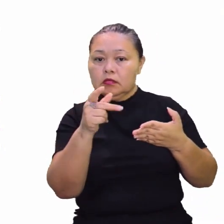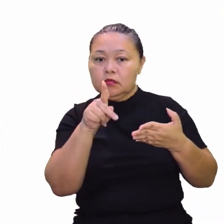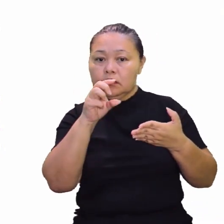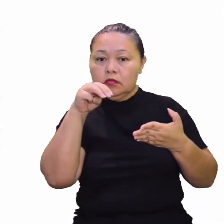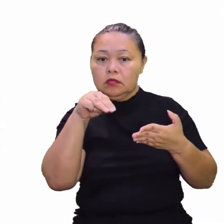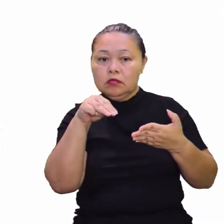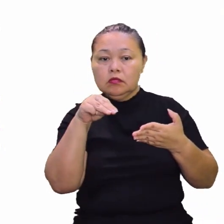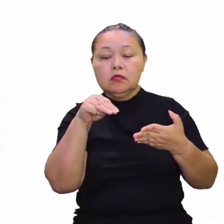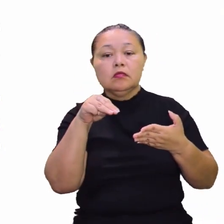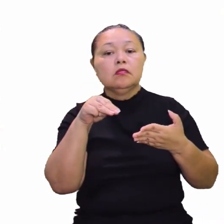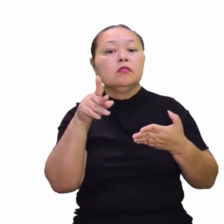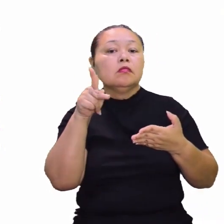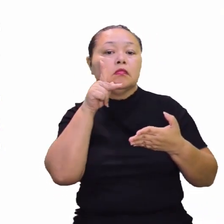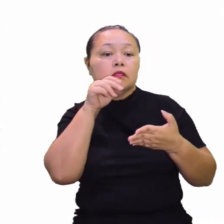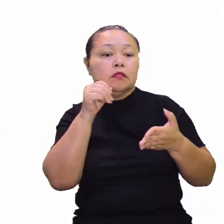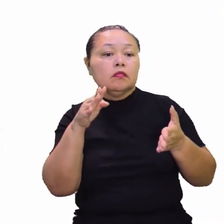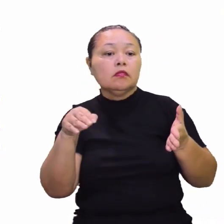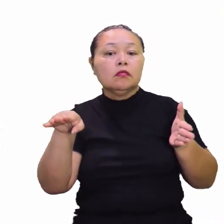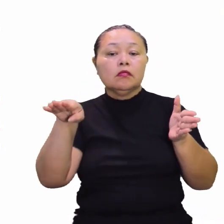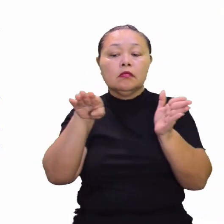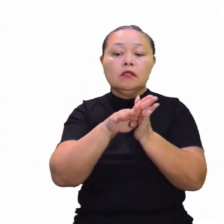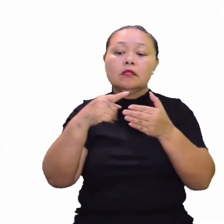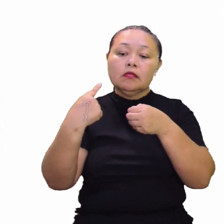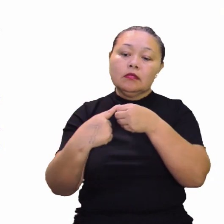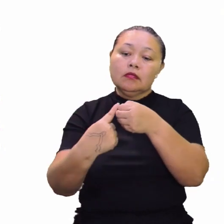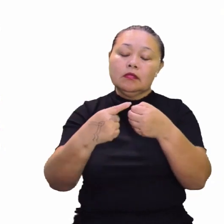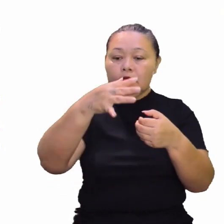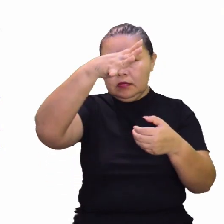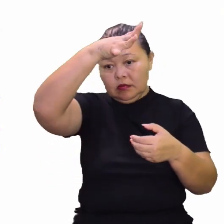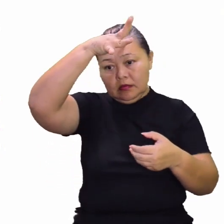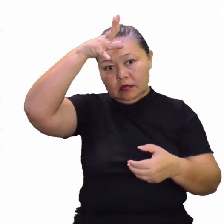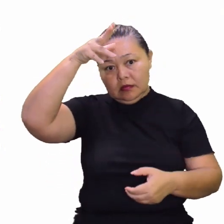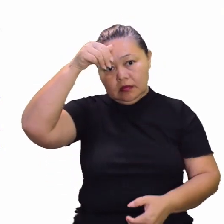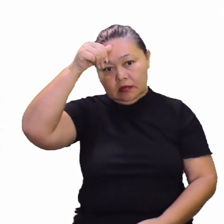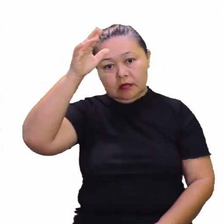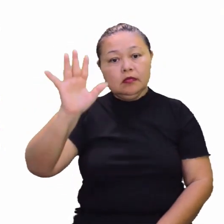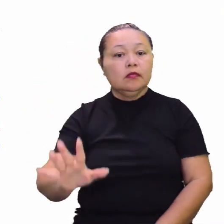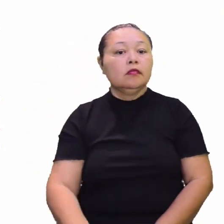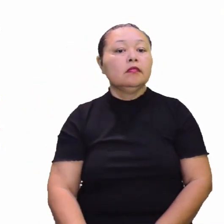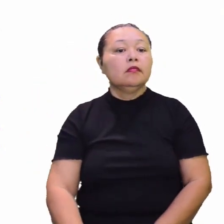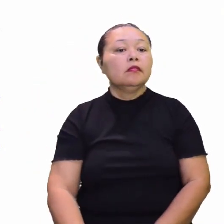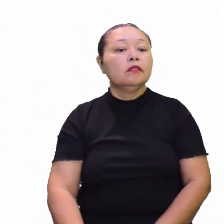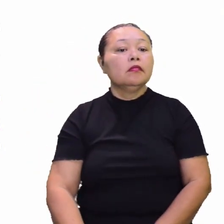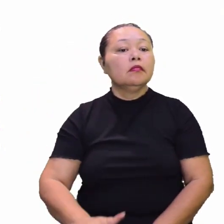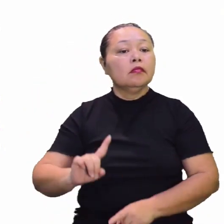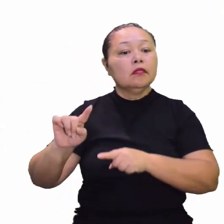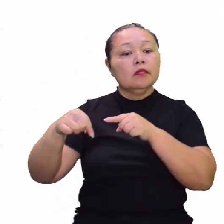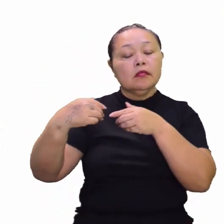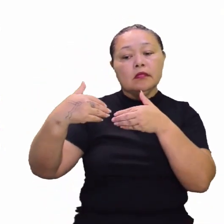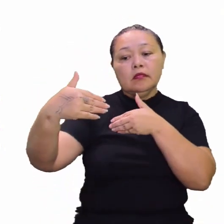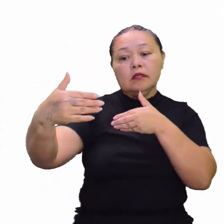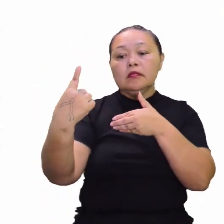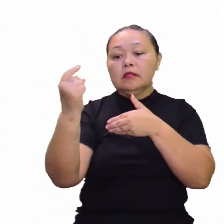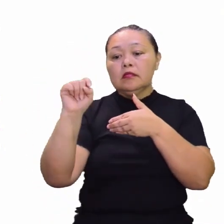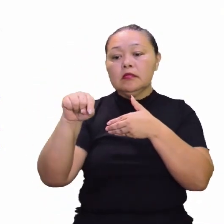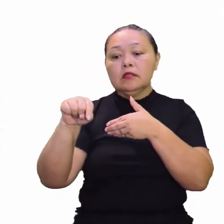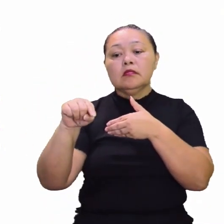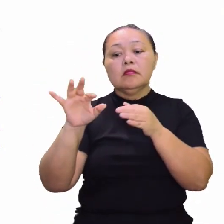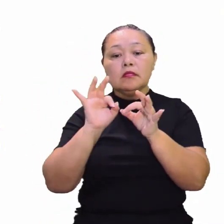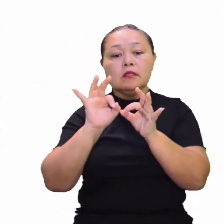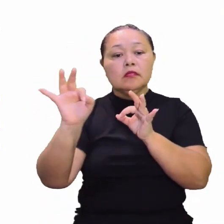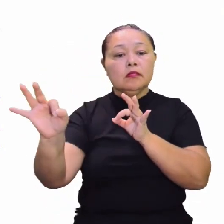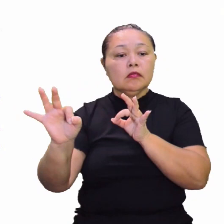1.060 quilômetros, de Porto Velho até Itacoatiara, largura média 1.000